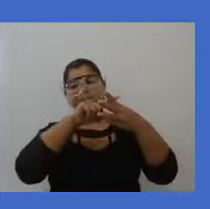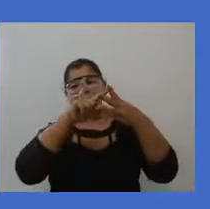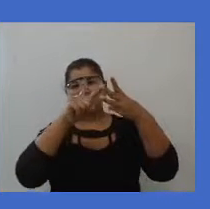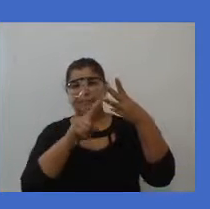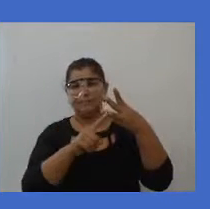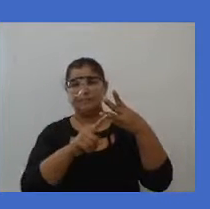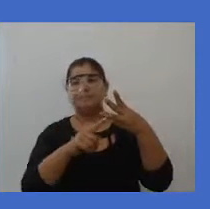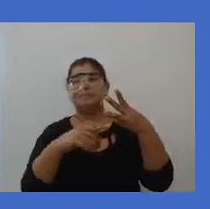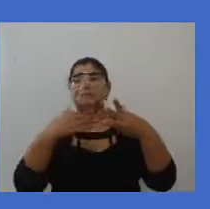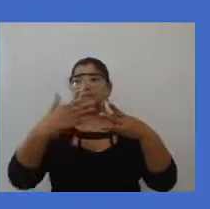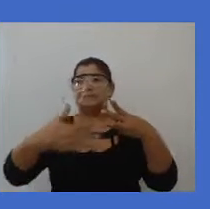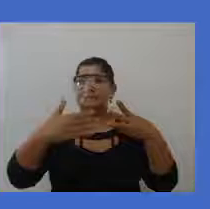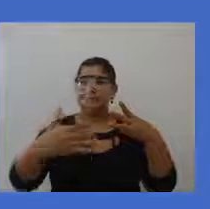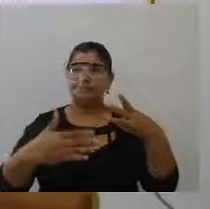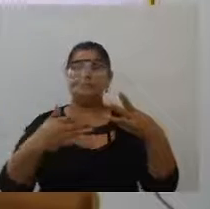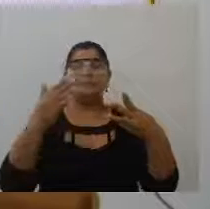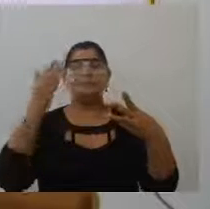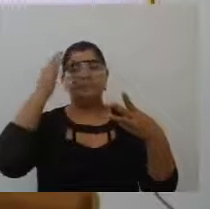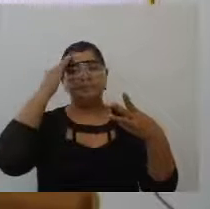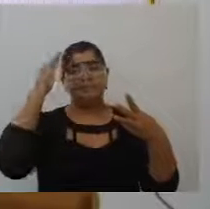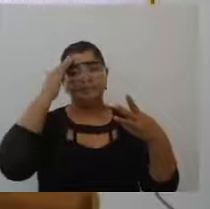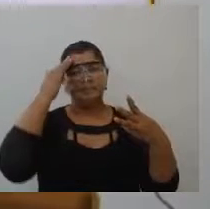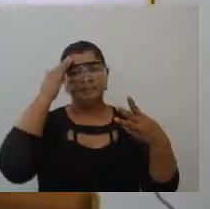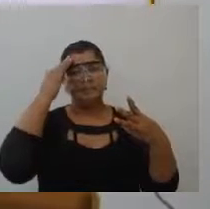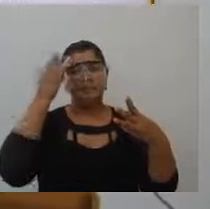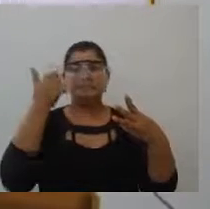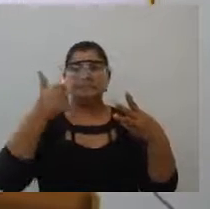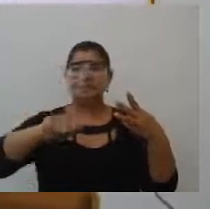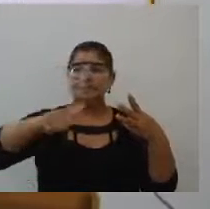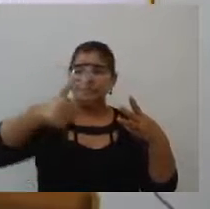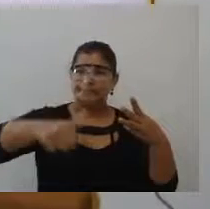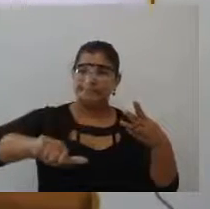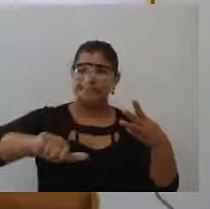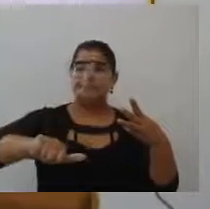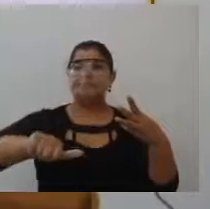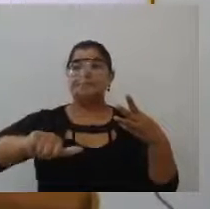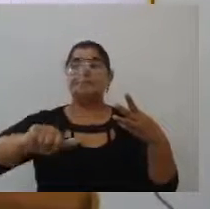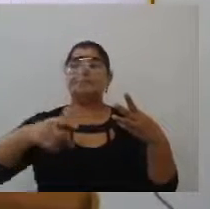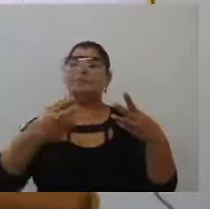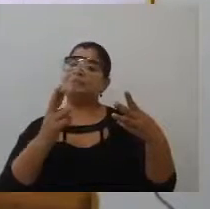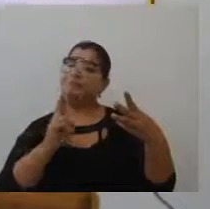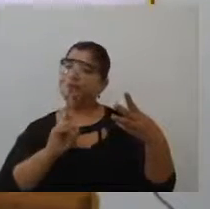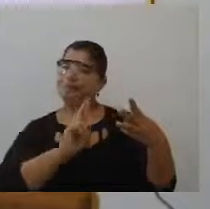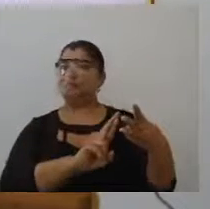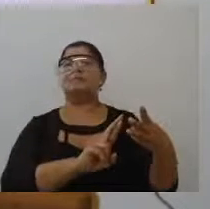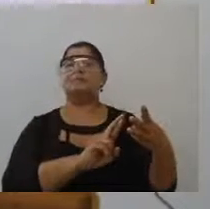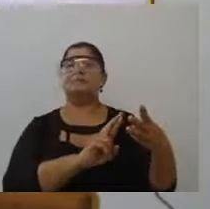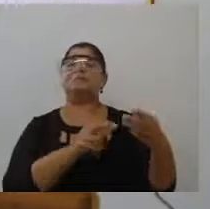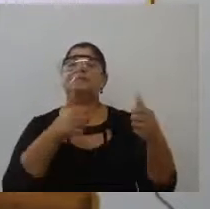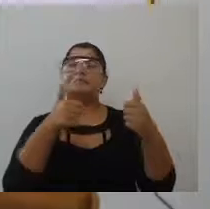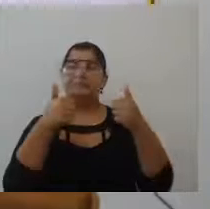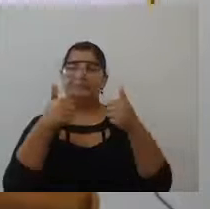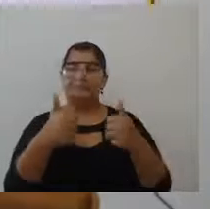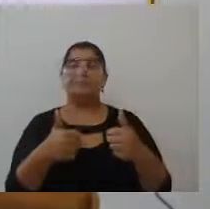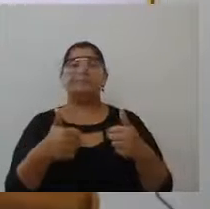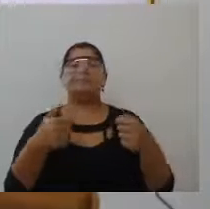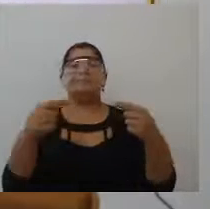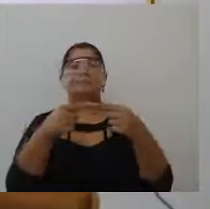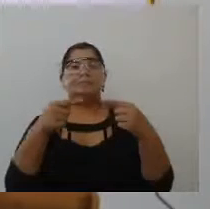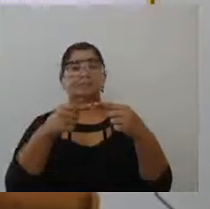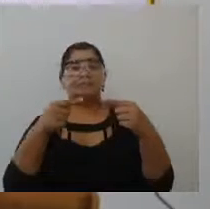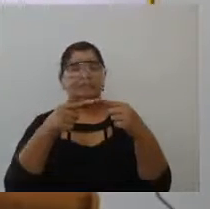interpreta, se você compreende, tem que entender. Olha o que está escrito aqui. Se você aprecia, olha o